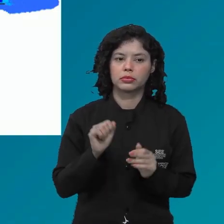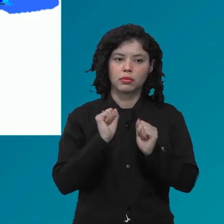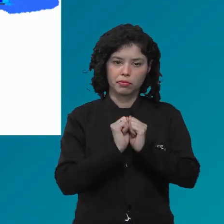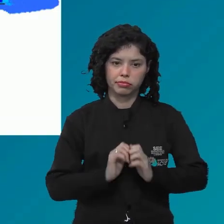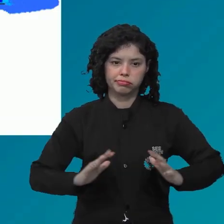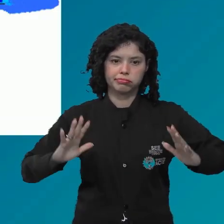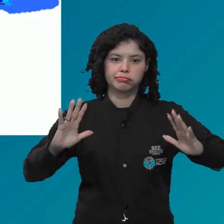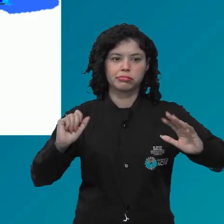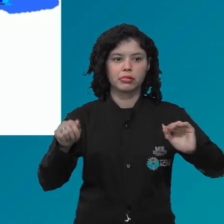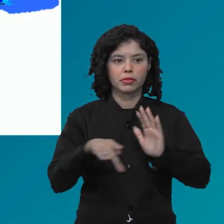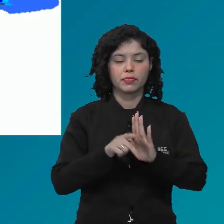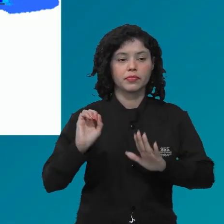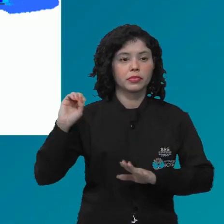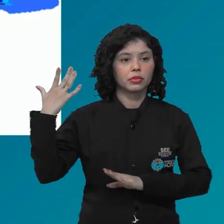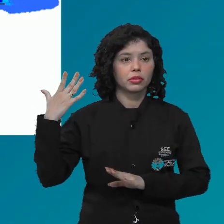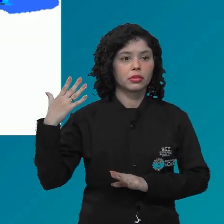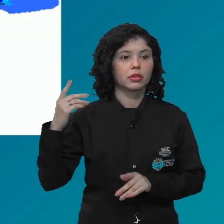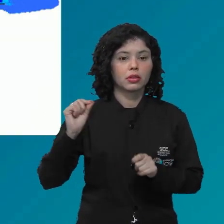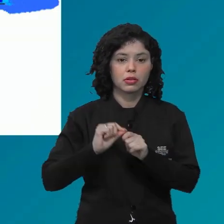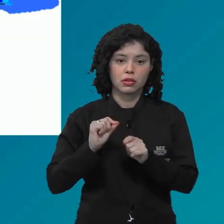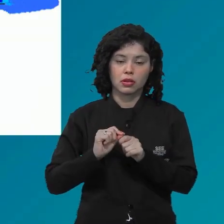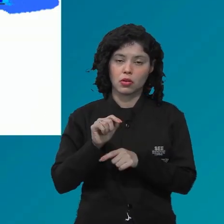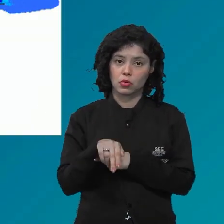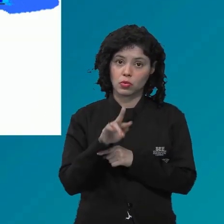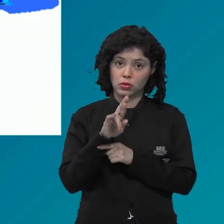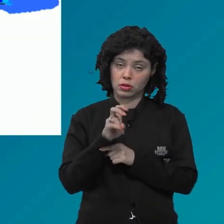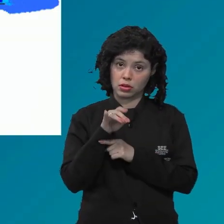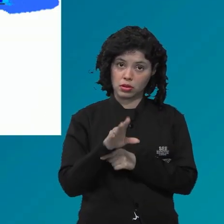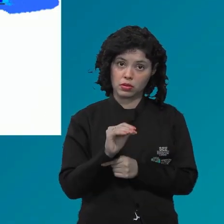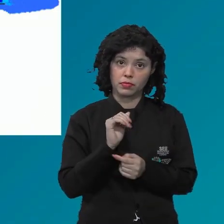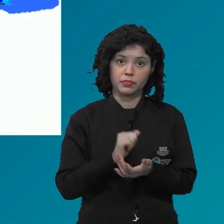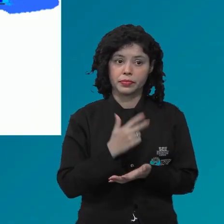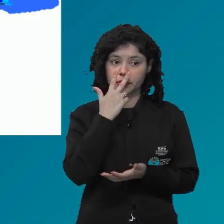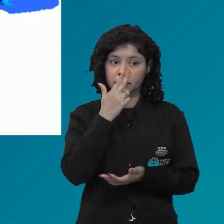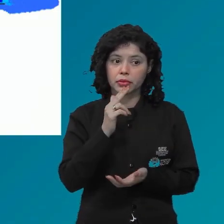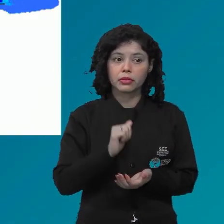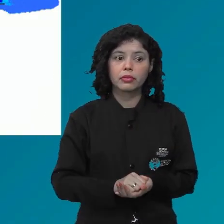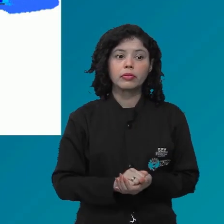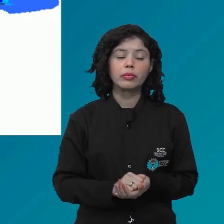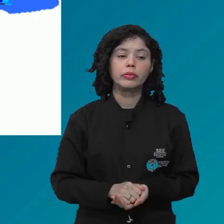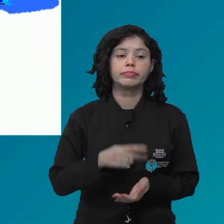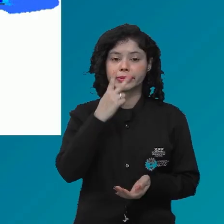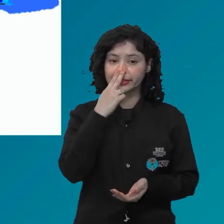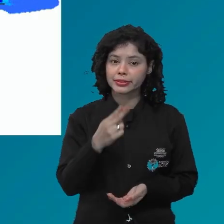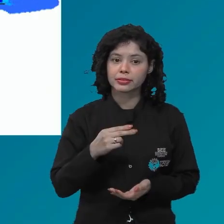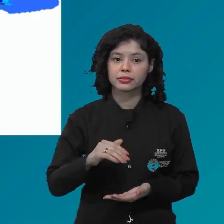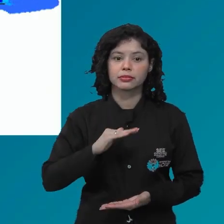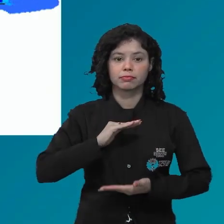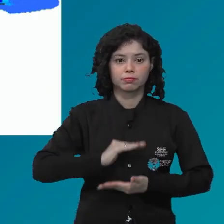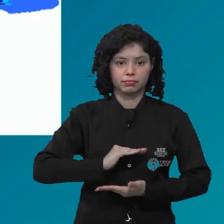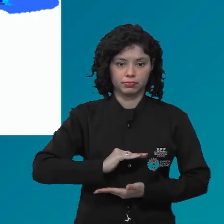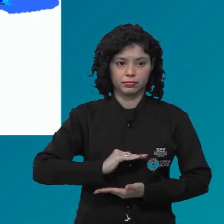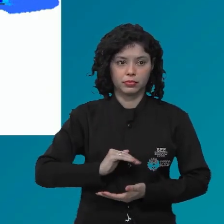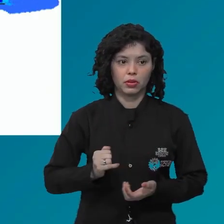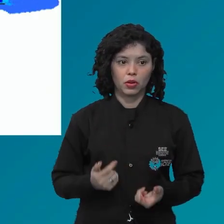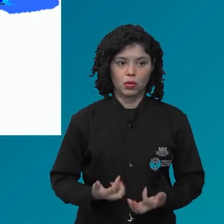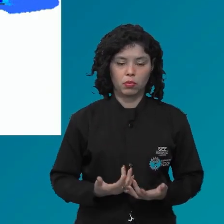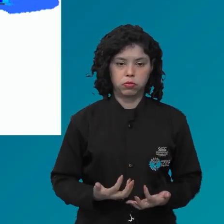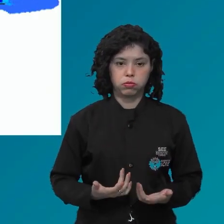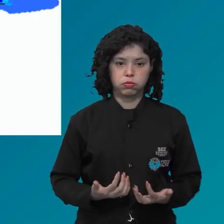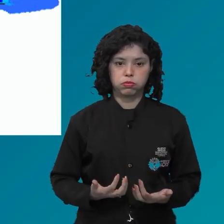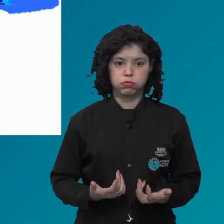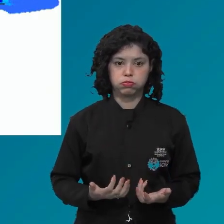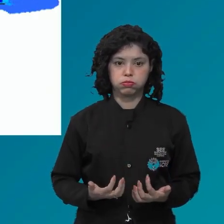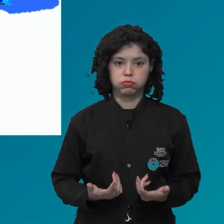vem aqui, ocorre lá a fissão do urânio e ele é parecido ali com uma panela de pressão. Então, vai ter o aquecimento ali da